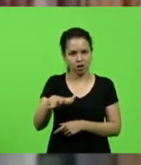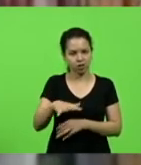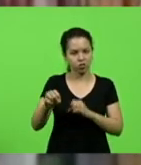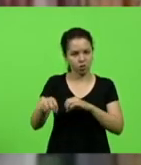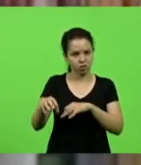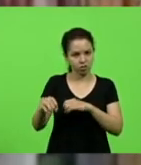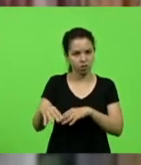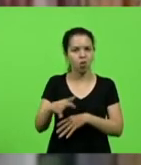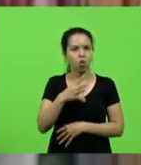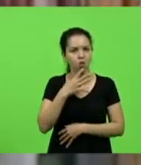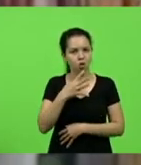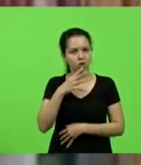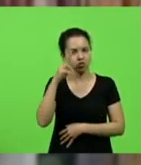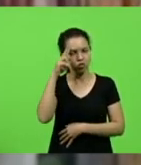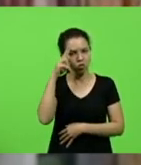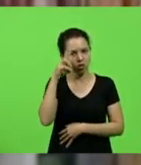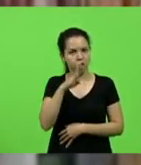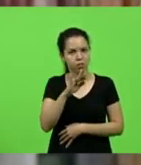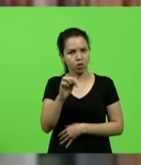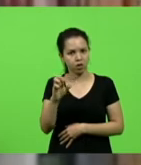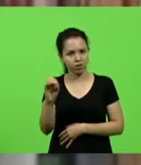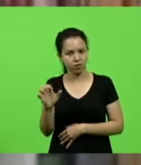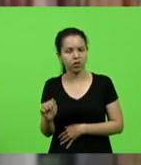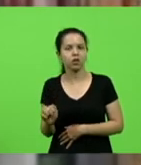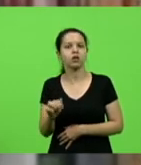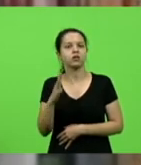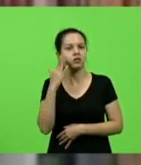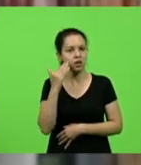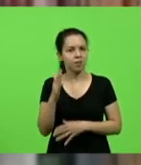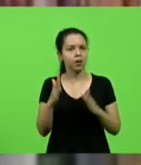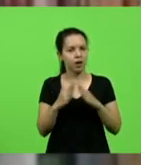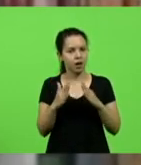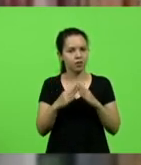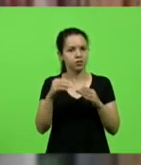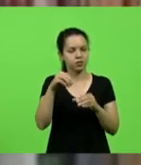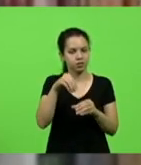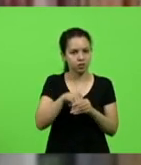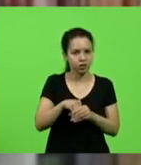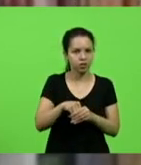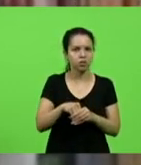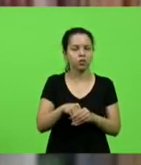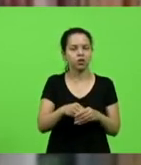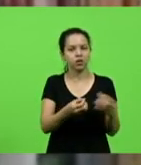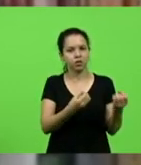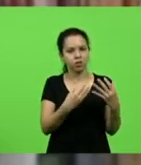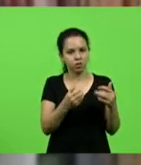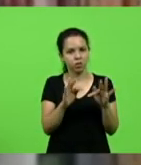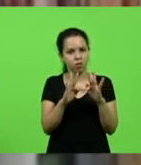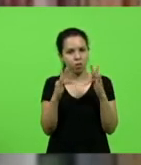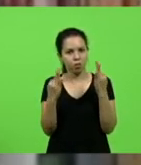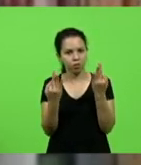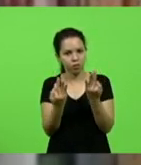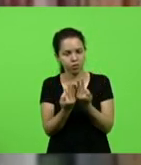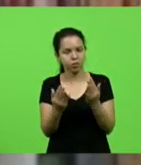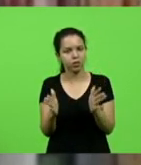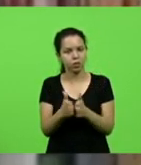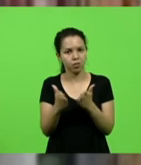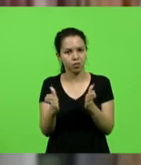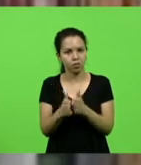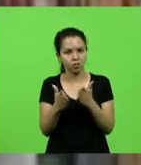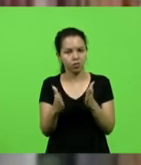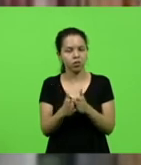conhece a história e a biografia de Paulo Freire, sabe que ele foi educado em casa, em uma família pobre, com